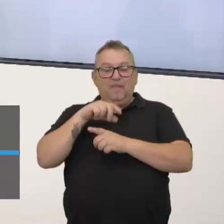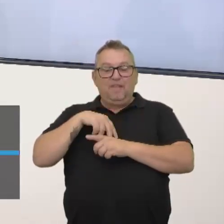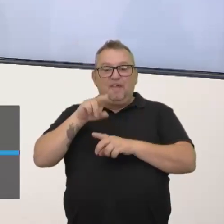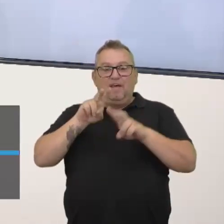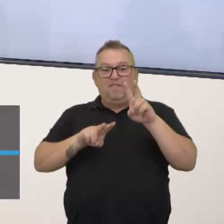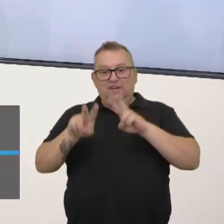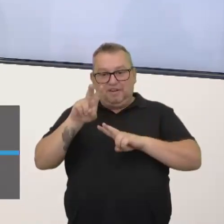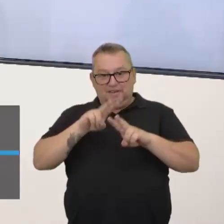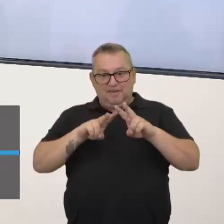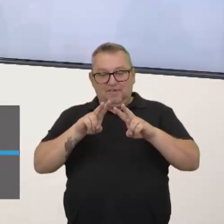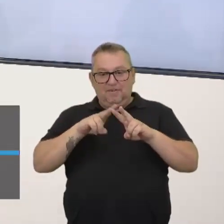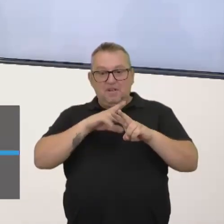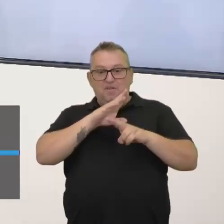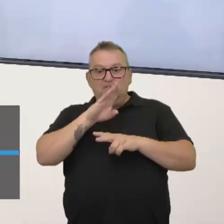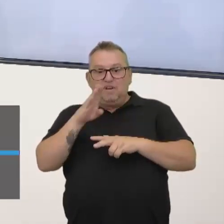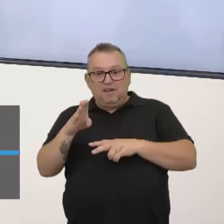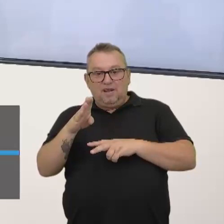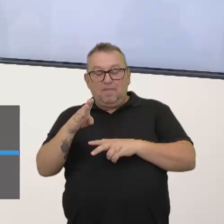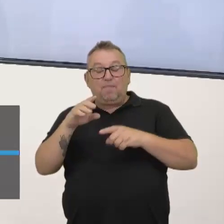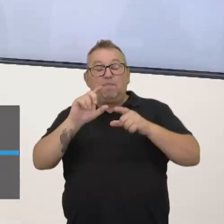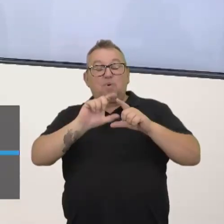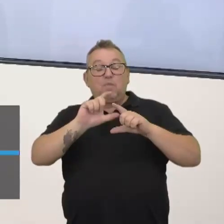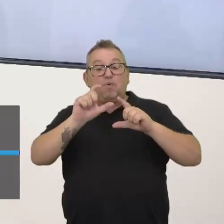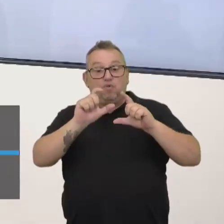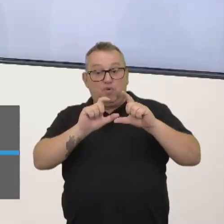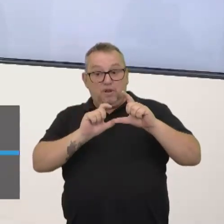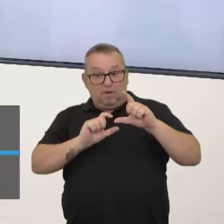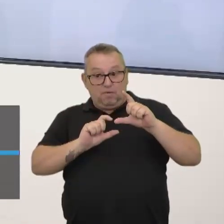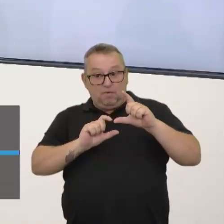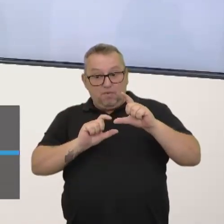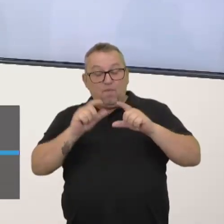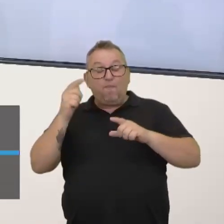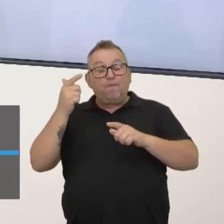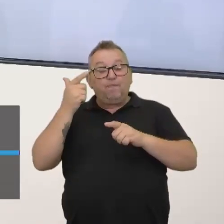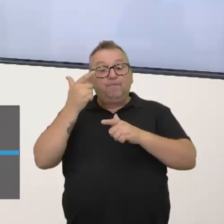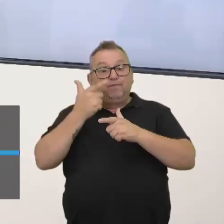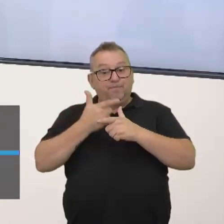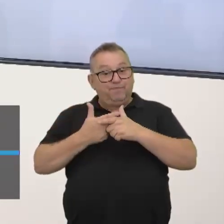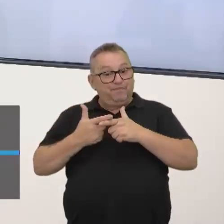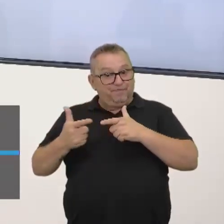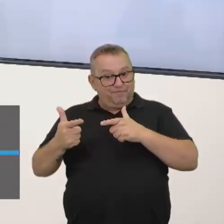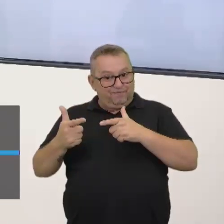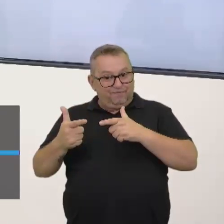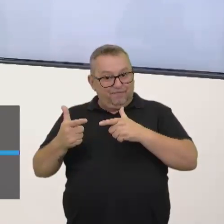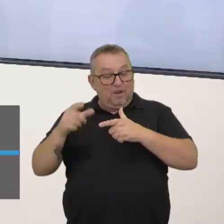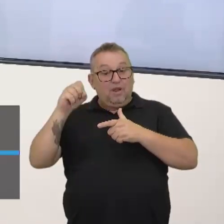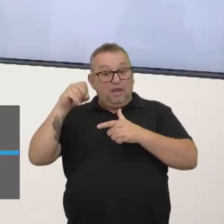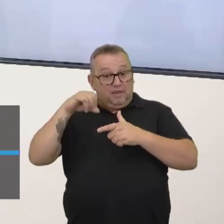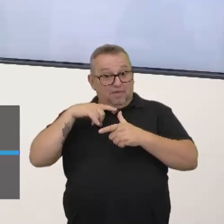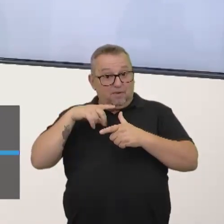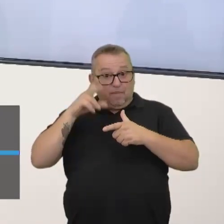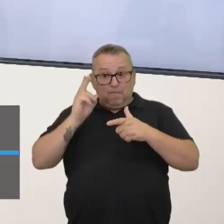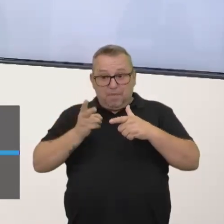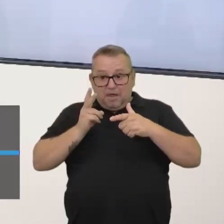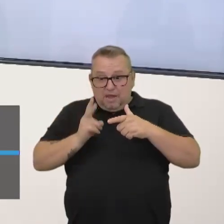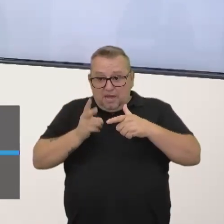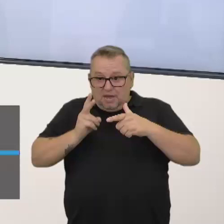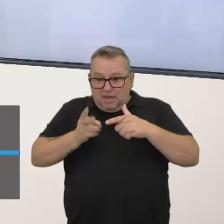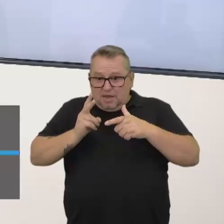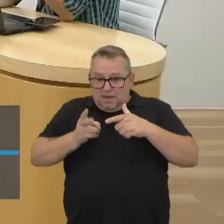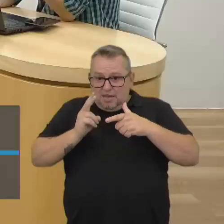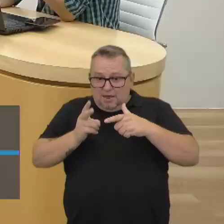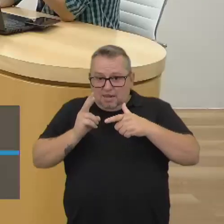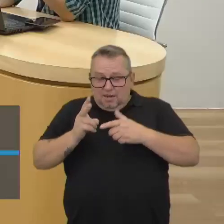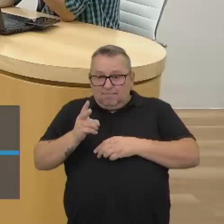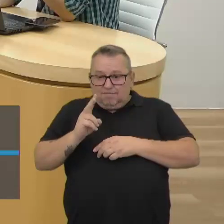entre duas grandezas é diretamente proporcional, você divide as grandezas. Legal. Se elas forem sempre a mesma coisa, né,